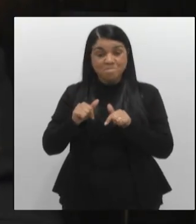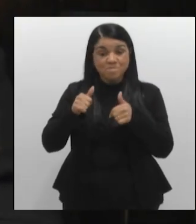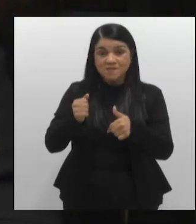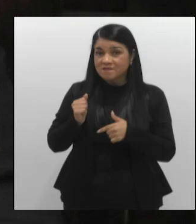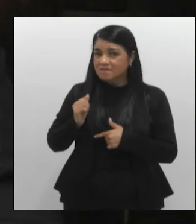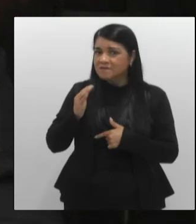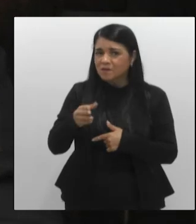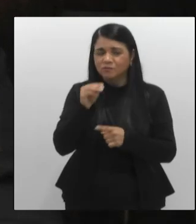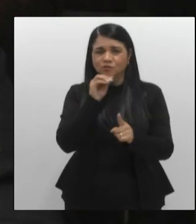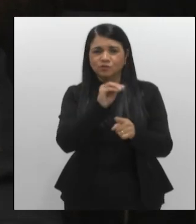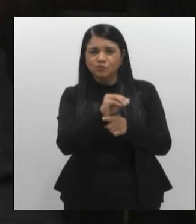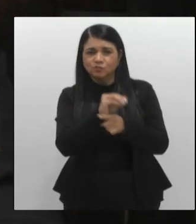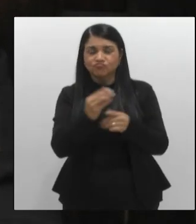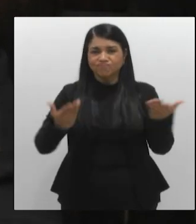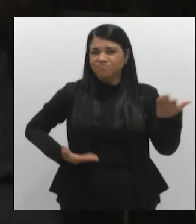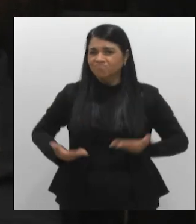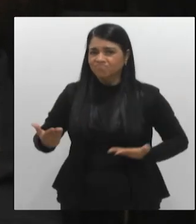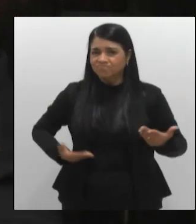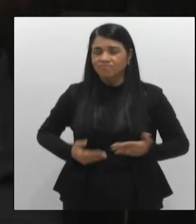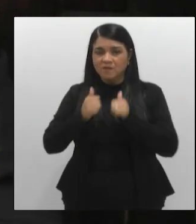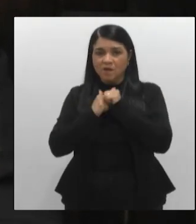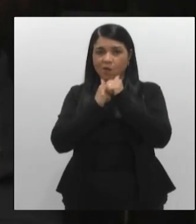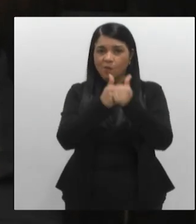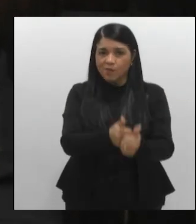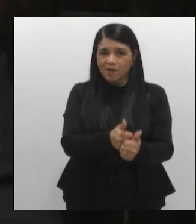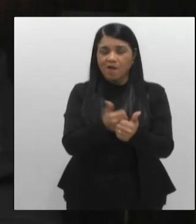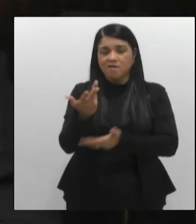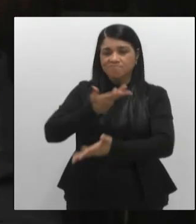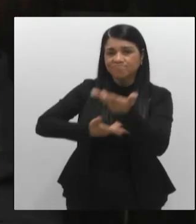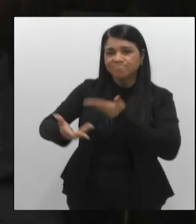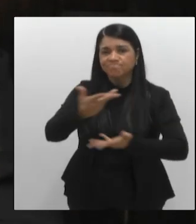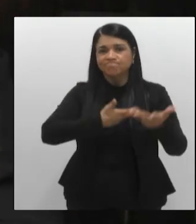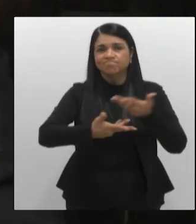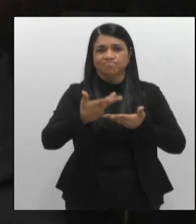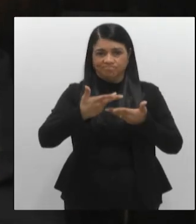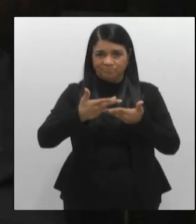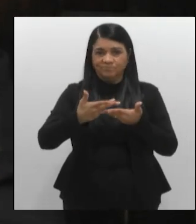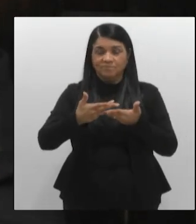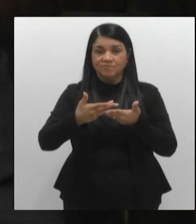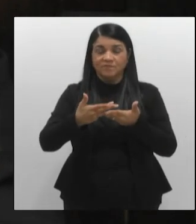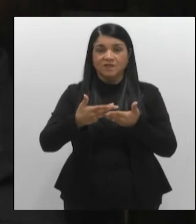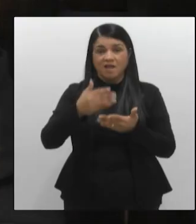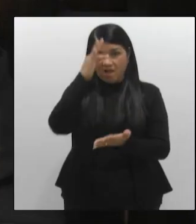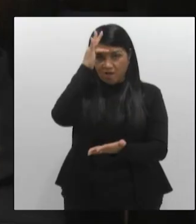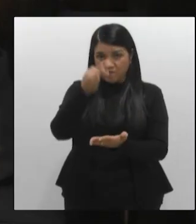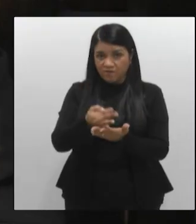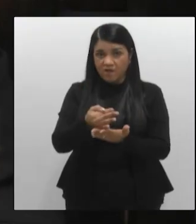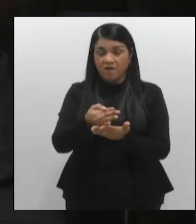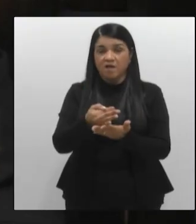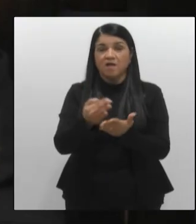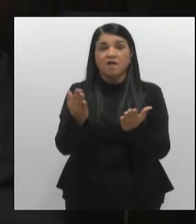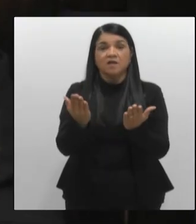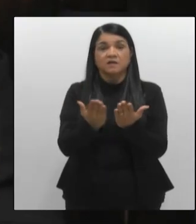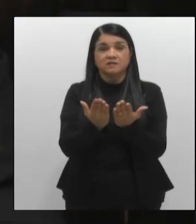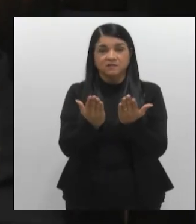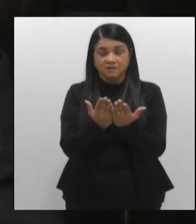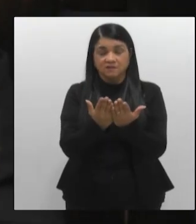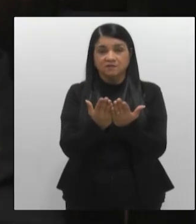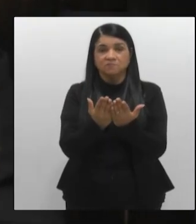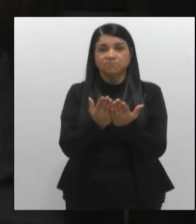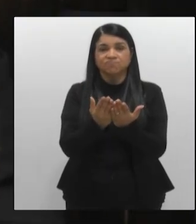cuidar, de acompanhar e de construir pontes. A fé cristã, quando vivida com